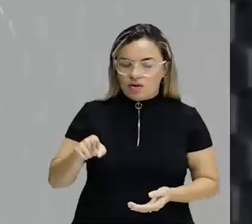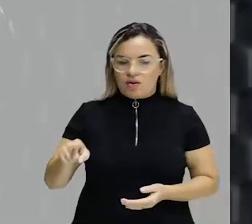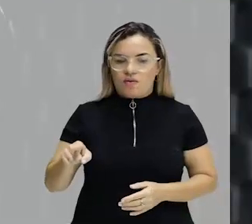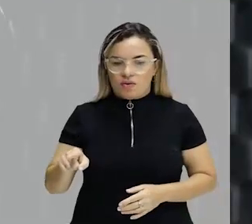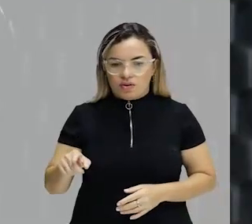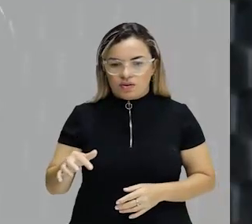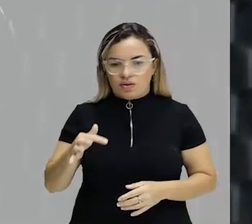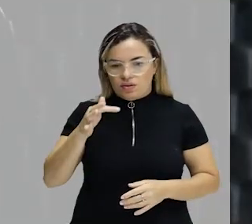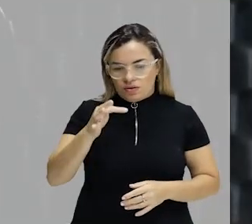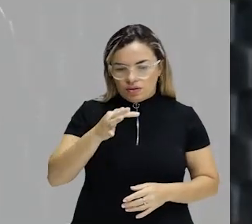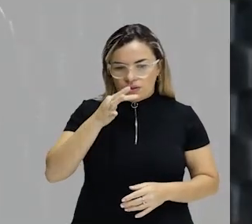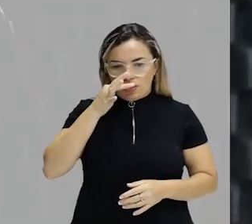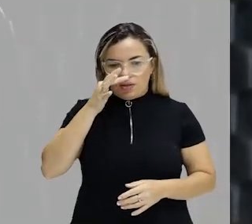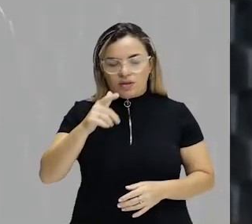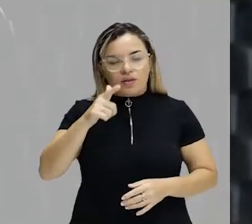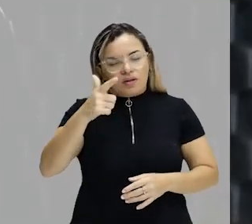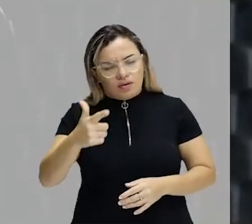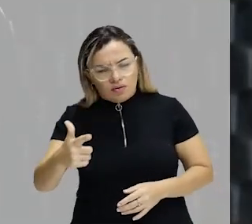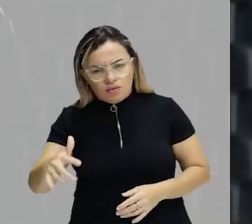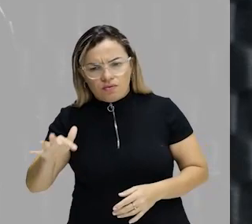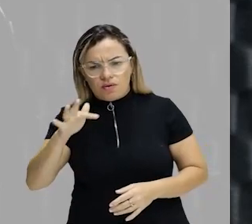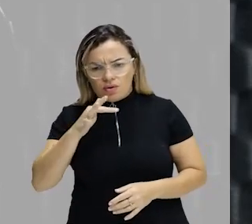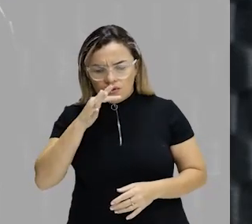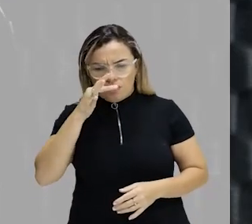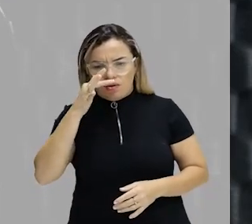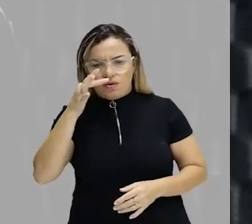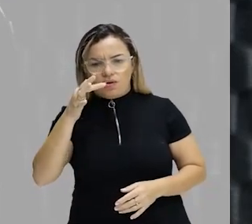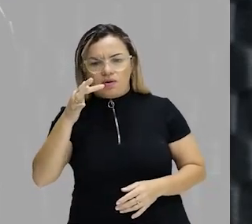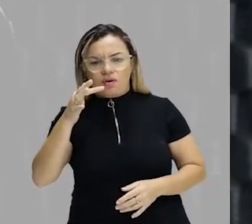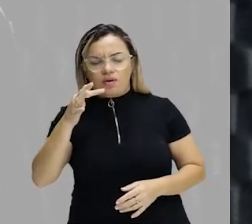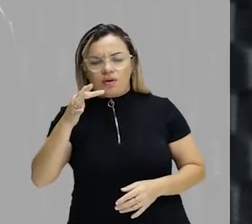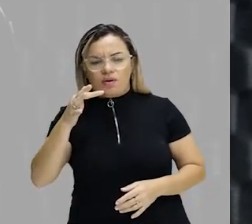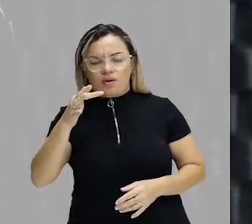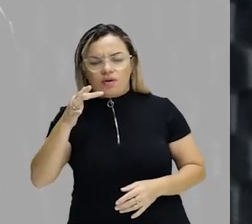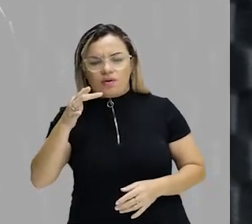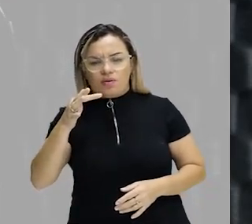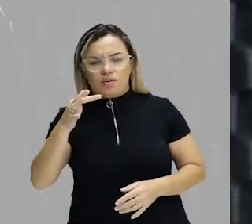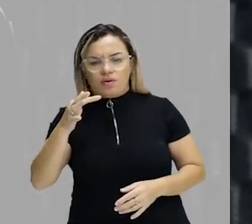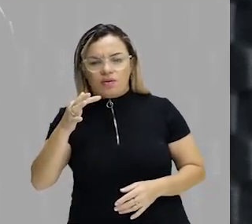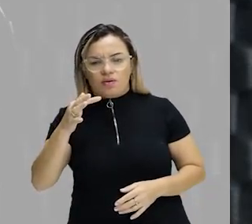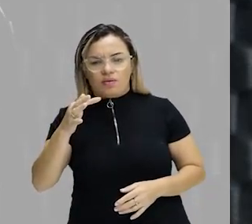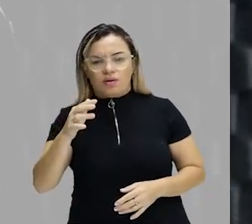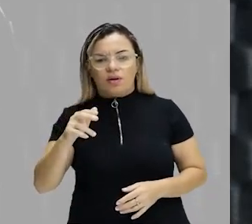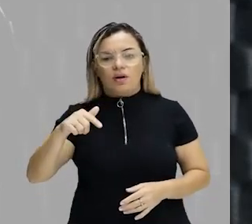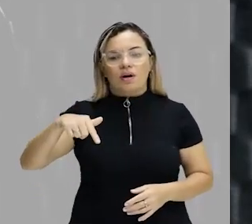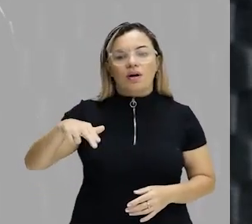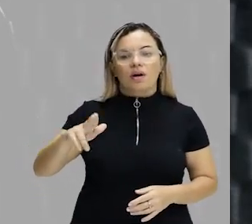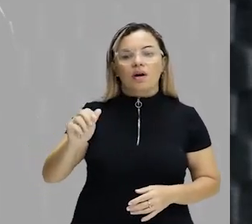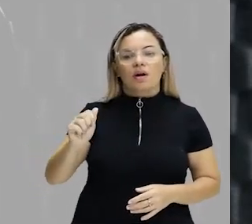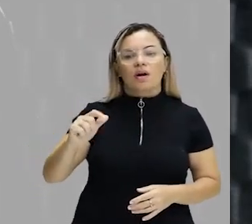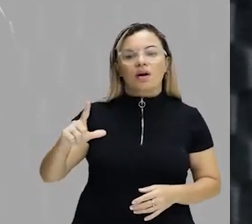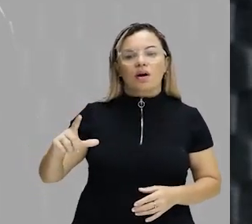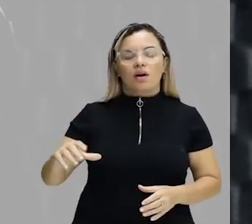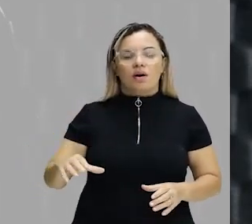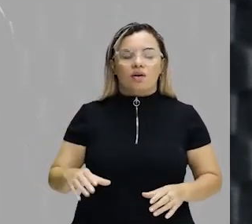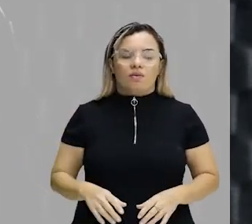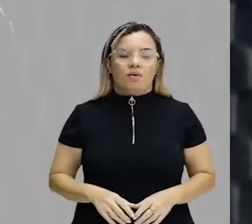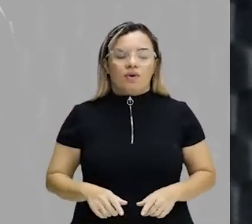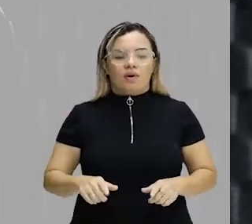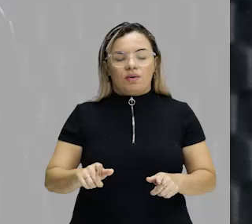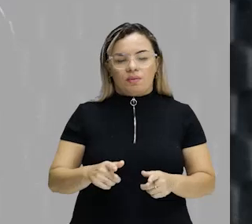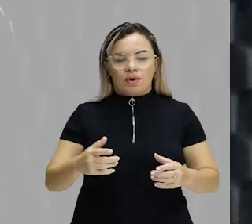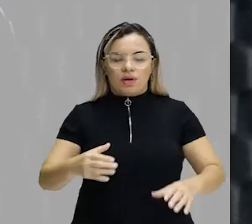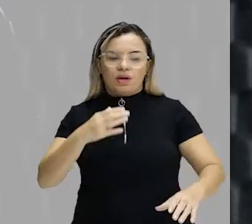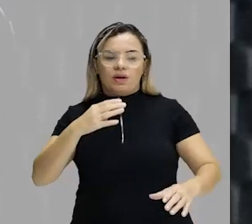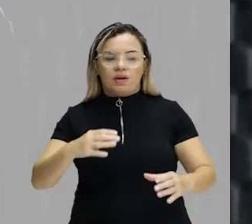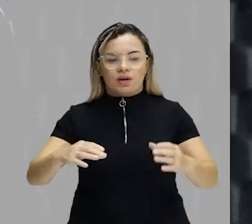que, florindo e reflorindo, soa qual cantata de Bá em